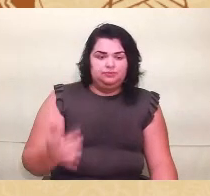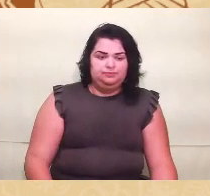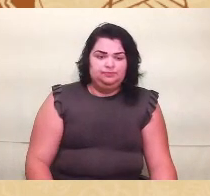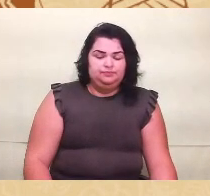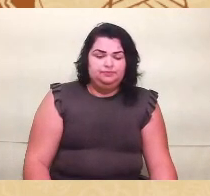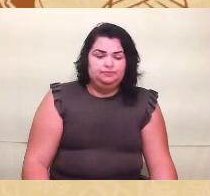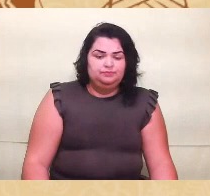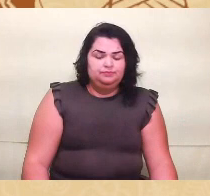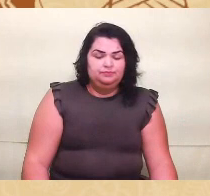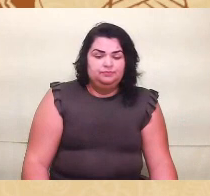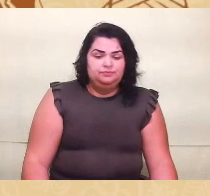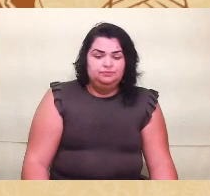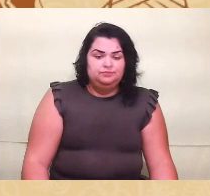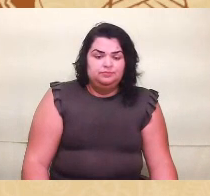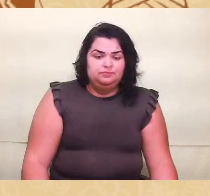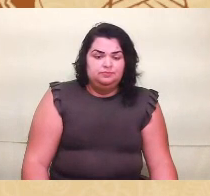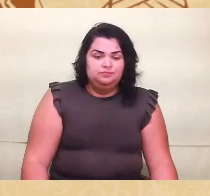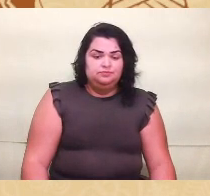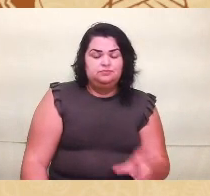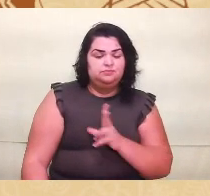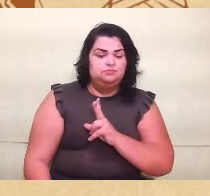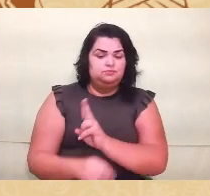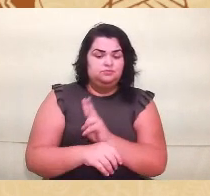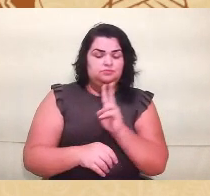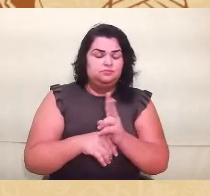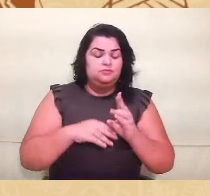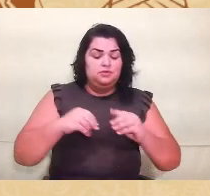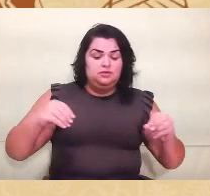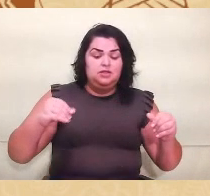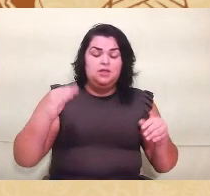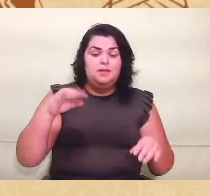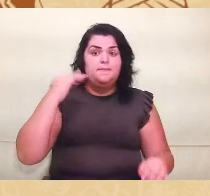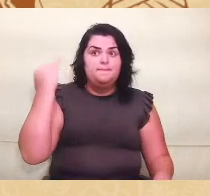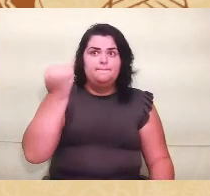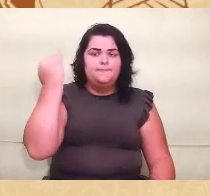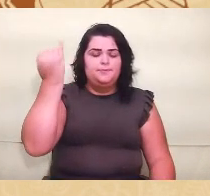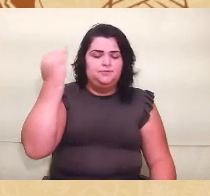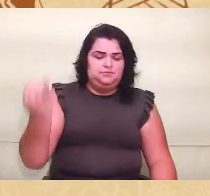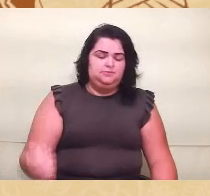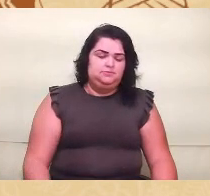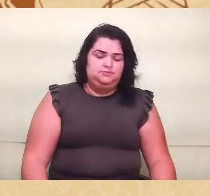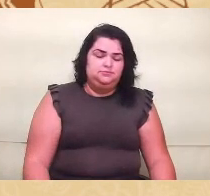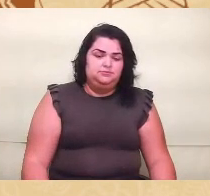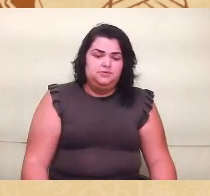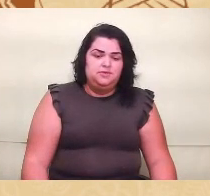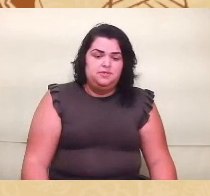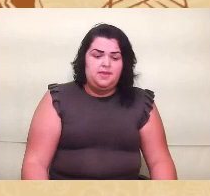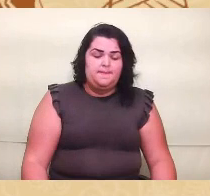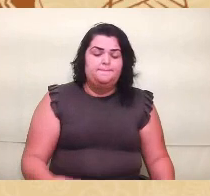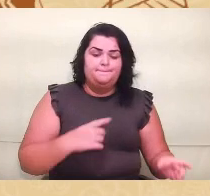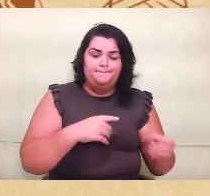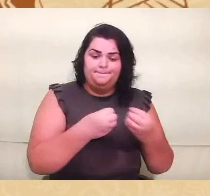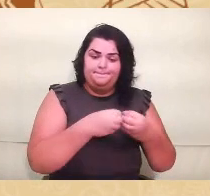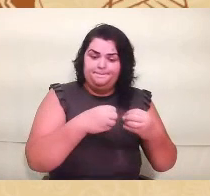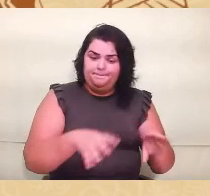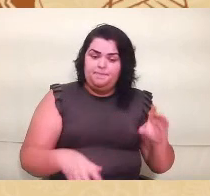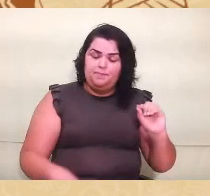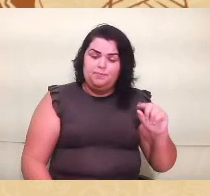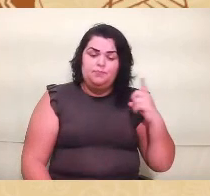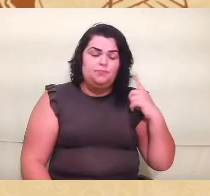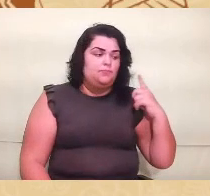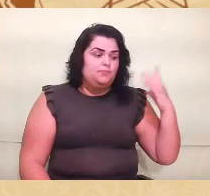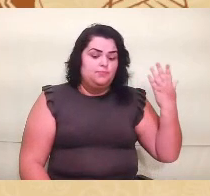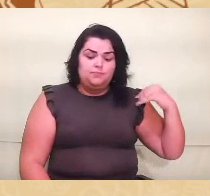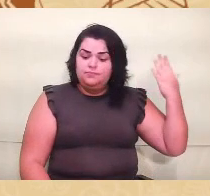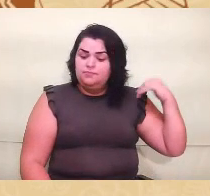os guardiões da terra, porque a terra para a gente é sagrada. Quando você desfaz um pedaço de terra, você está desfazendo de um ancestral